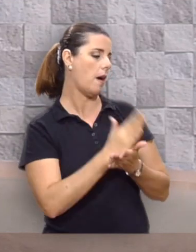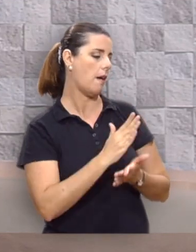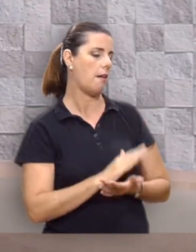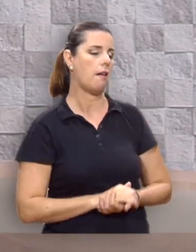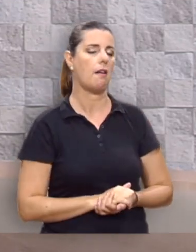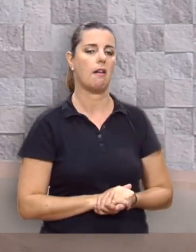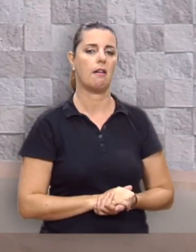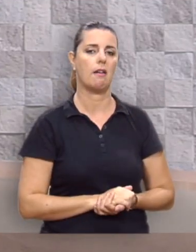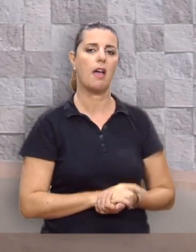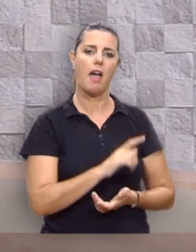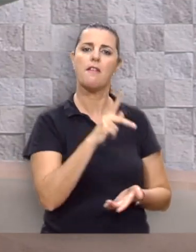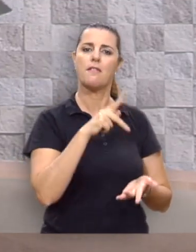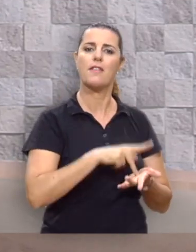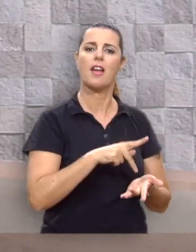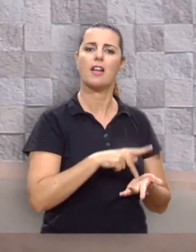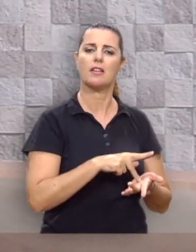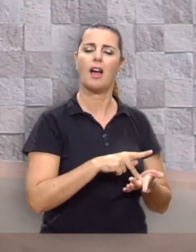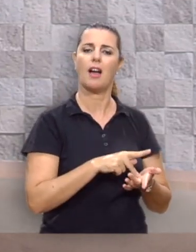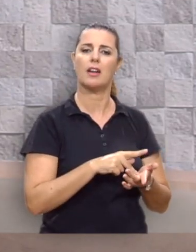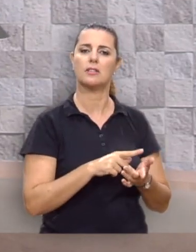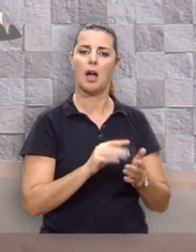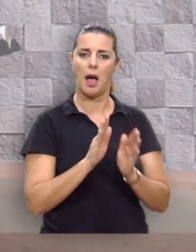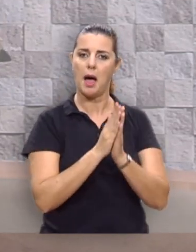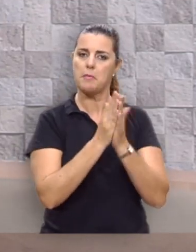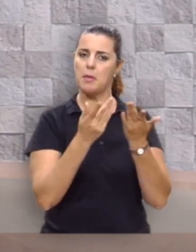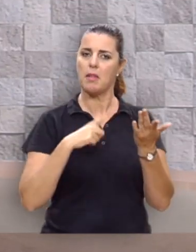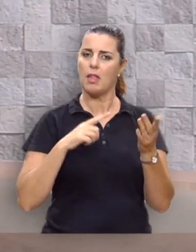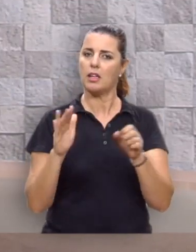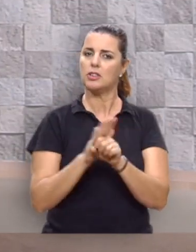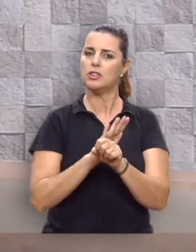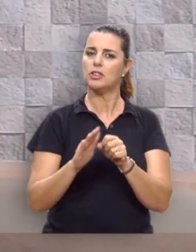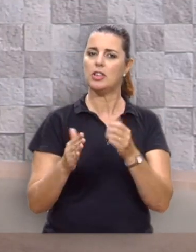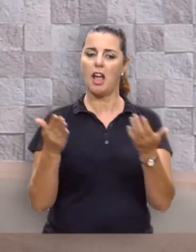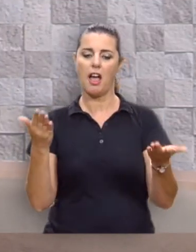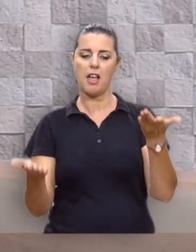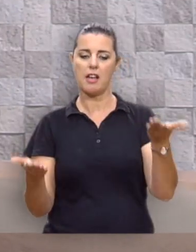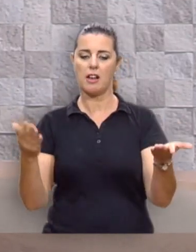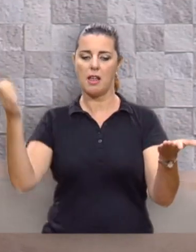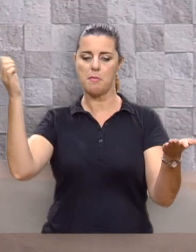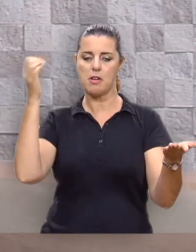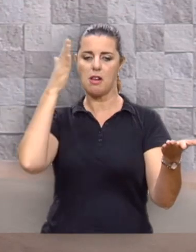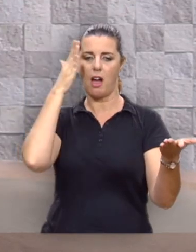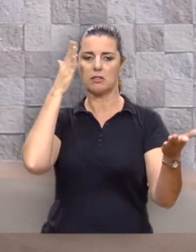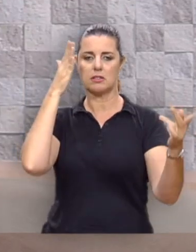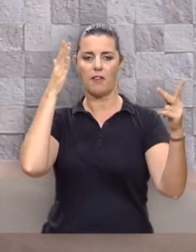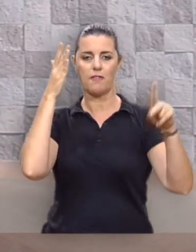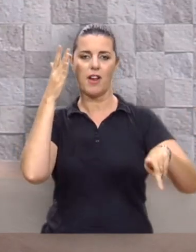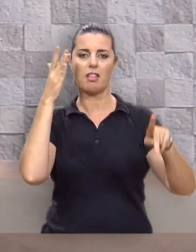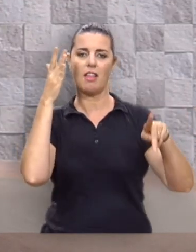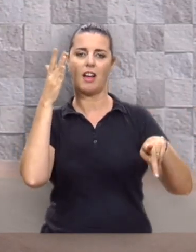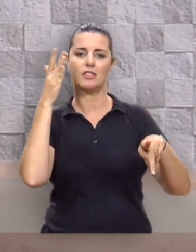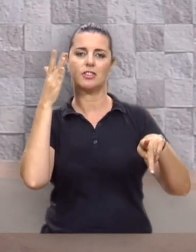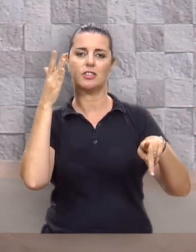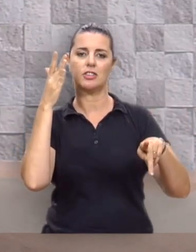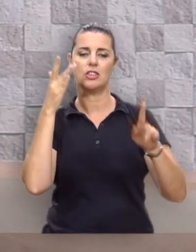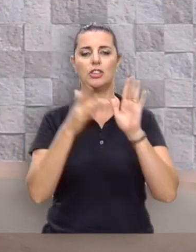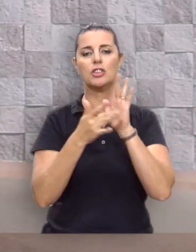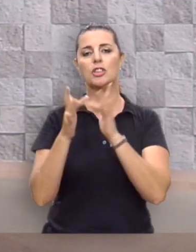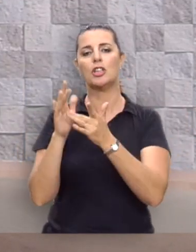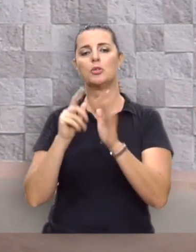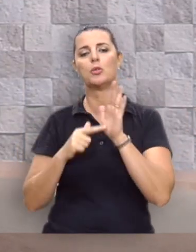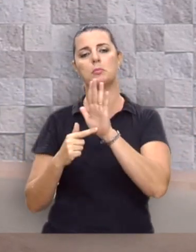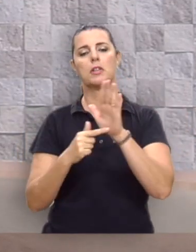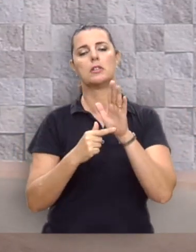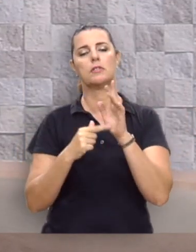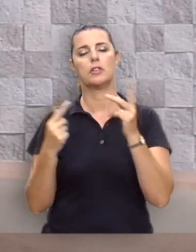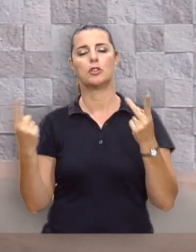verdade. A Bíblia está cheia deste equilíbrio de graça e verdade, e foi assim que Jesus se manifestou